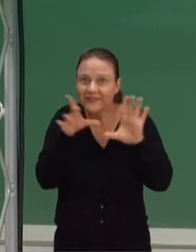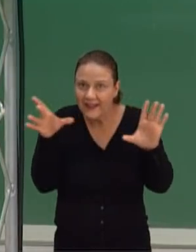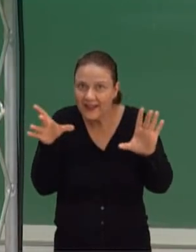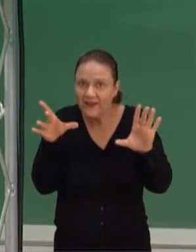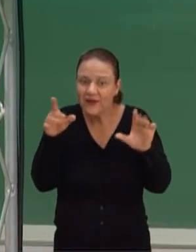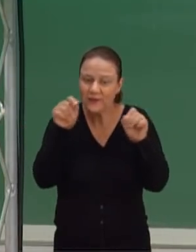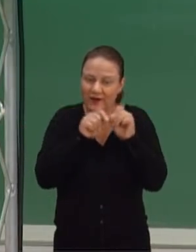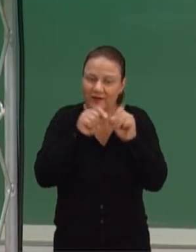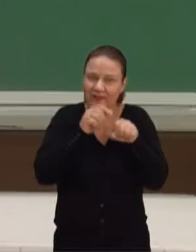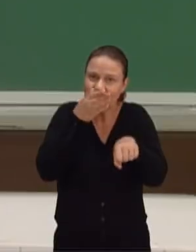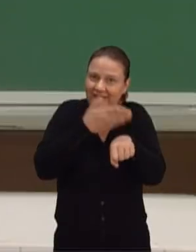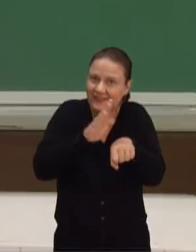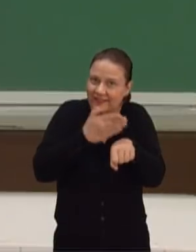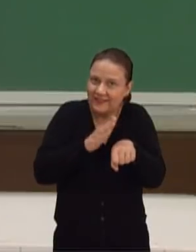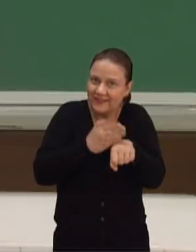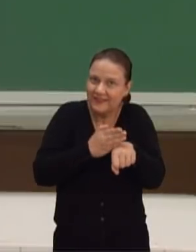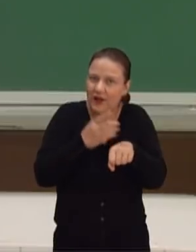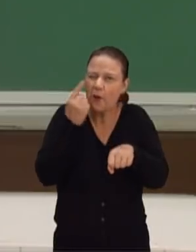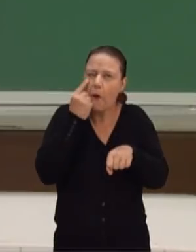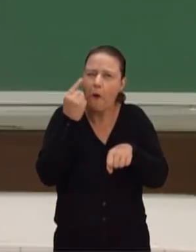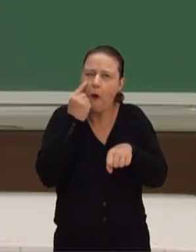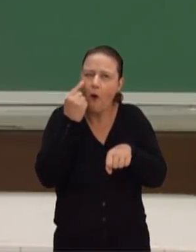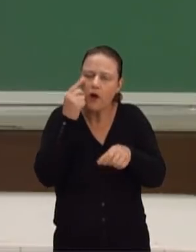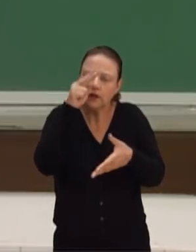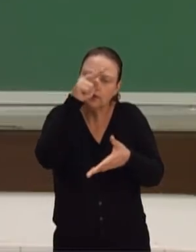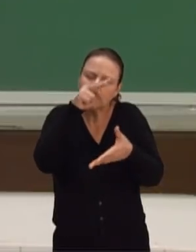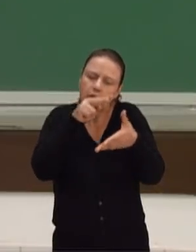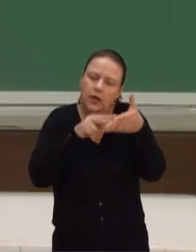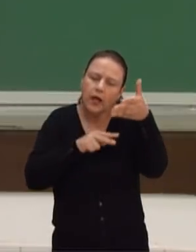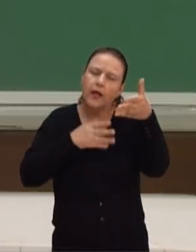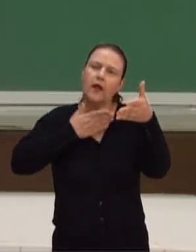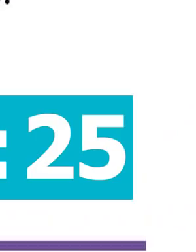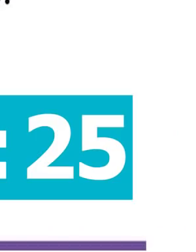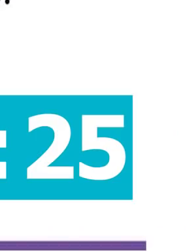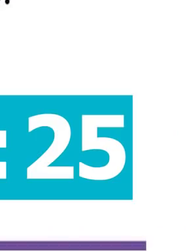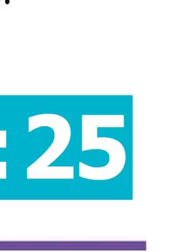dar a resposta. Olha bem, leia com calma e responda.